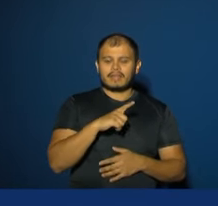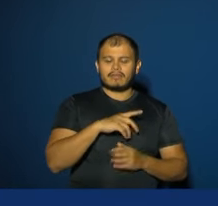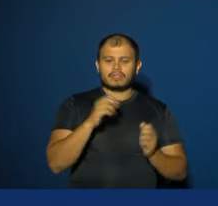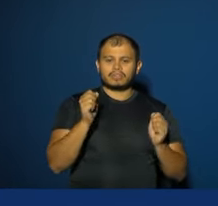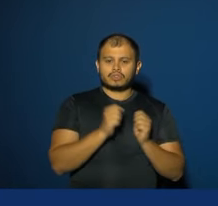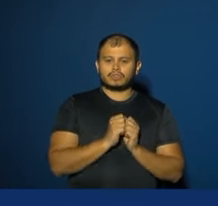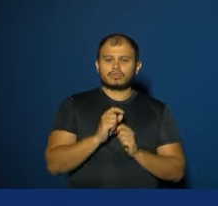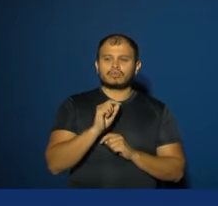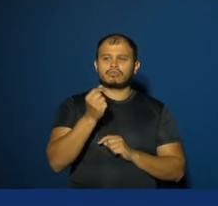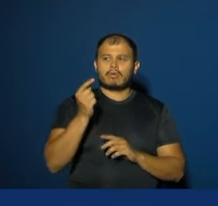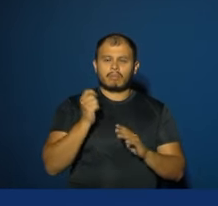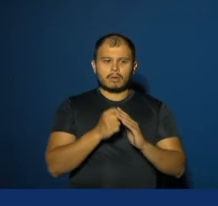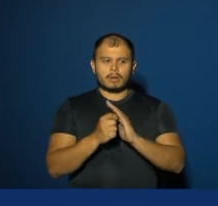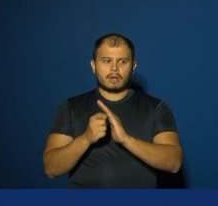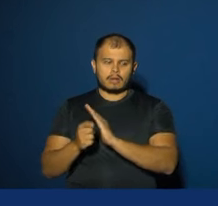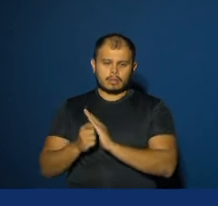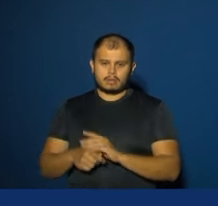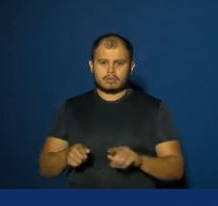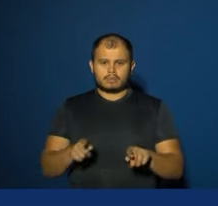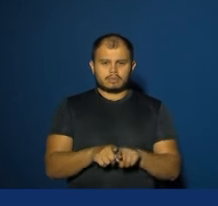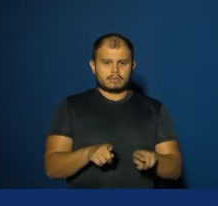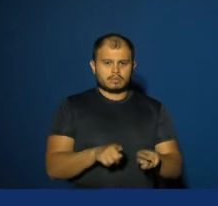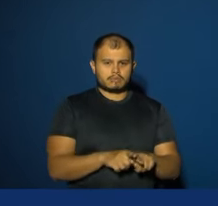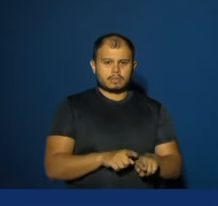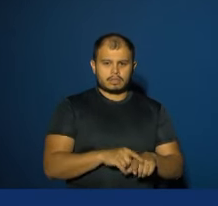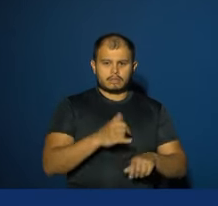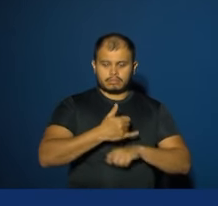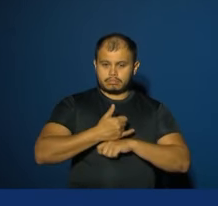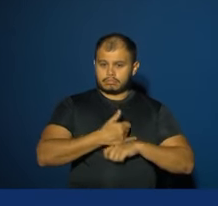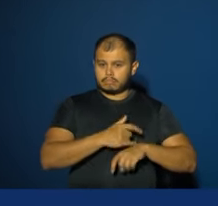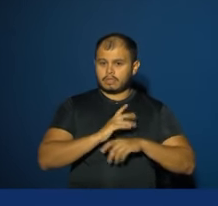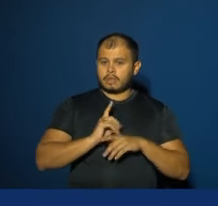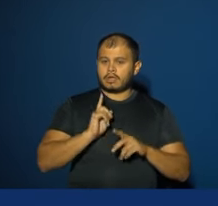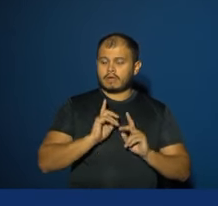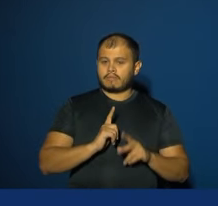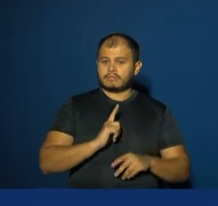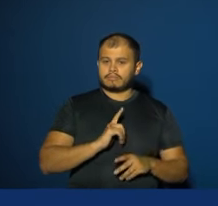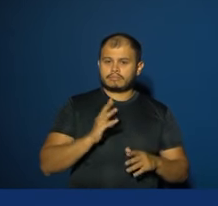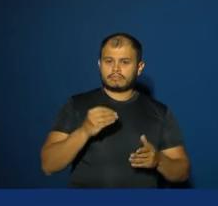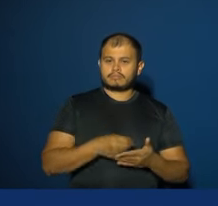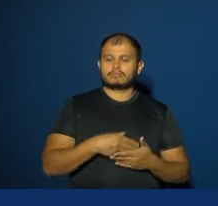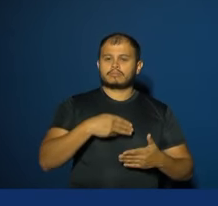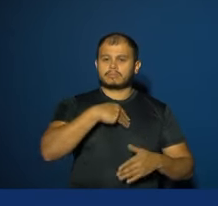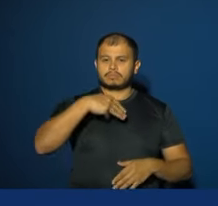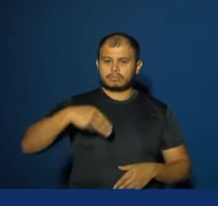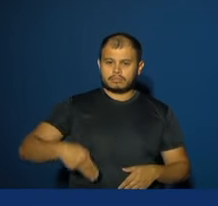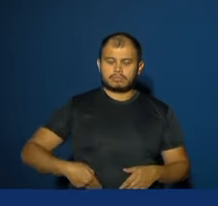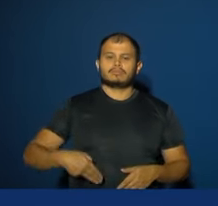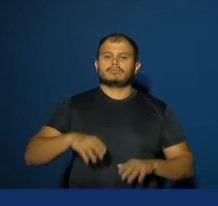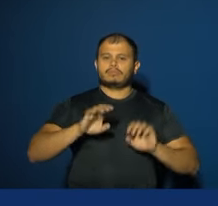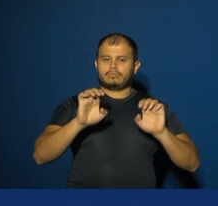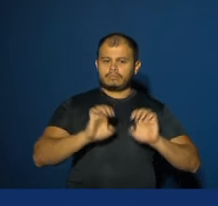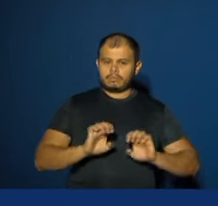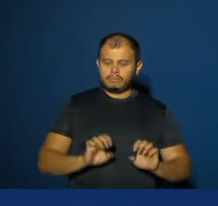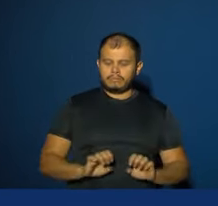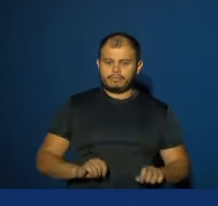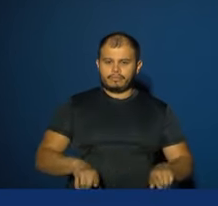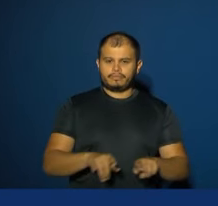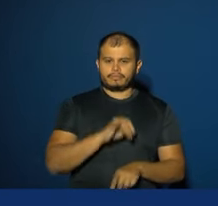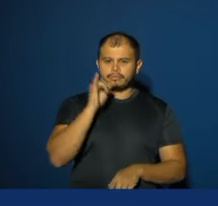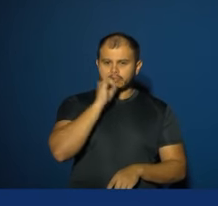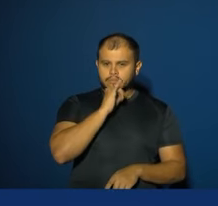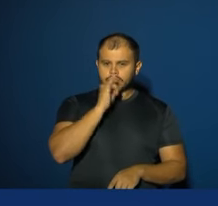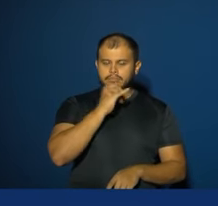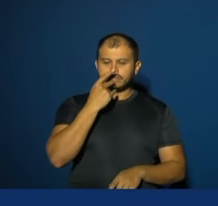acionistas e o se do grupo está estava indo hoje a encontrar o ministro de infraestrutura italiano né eu comentei que ia